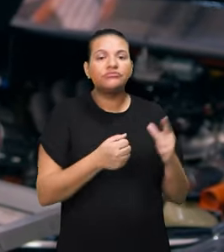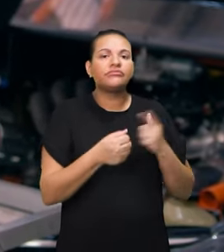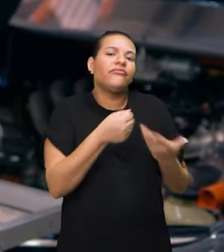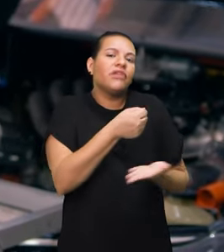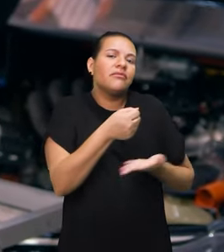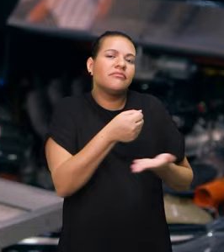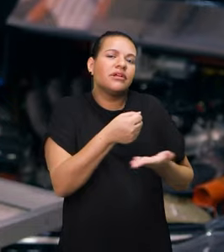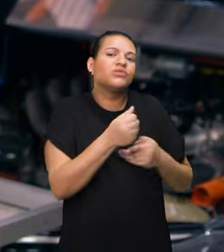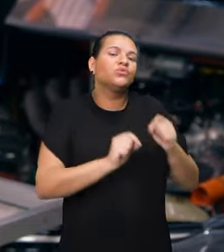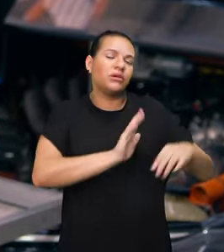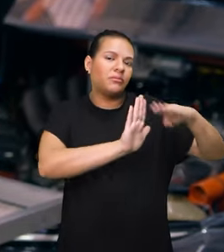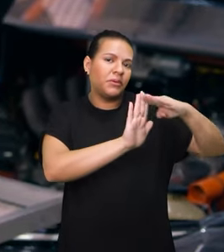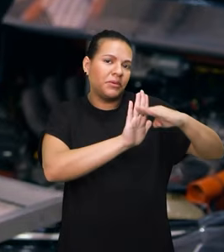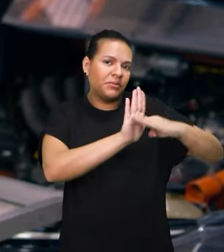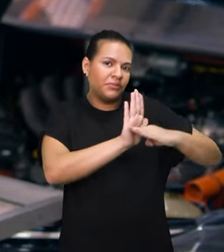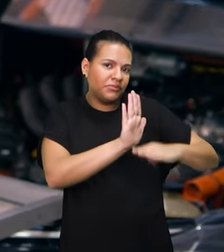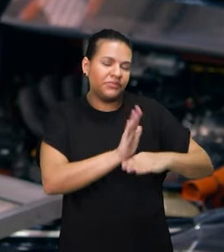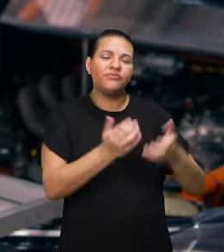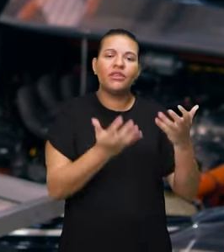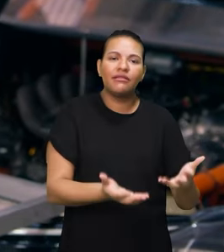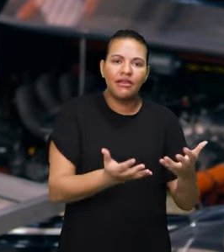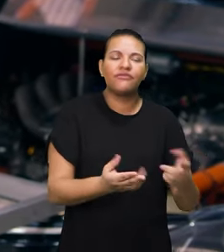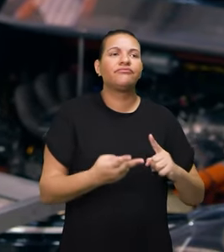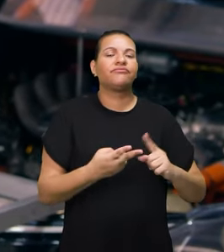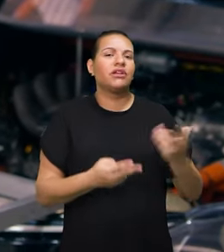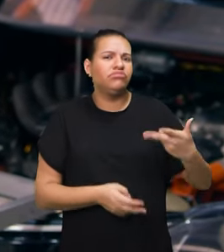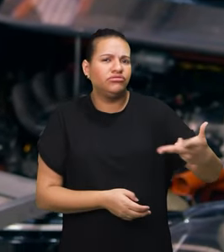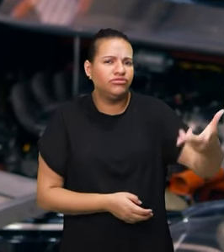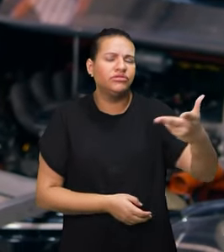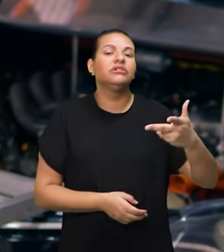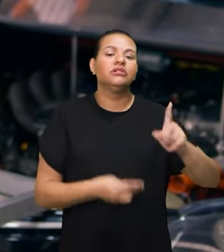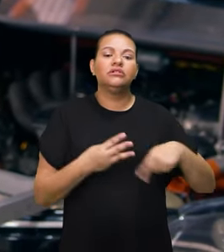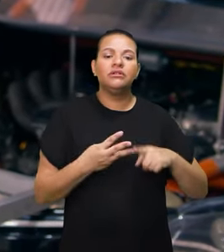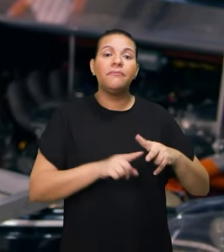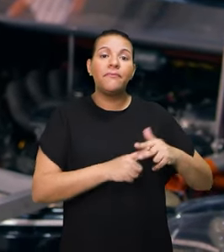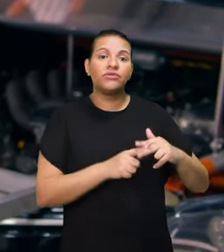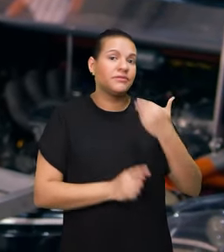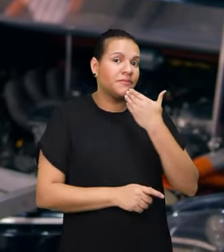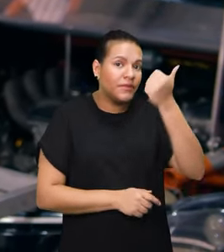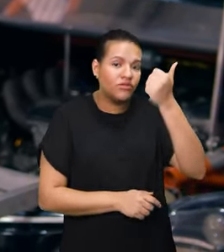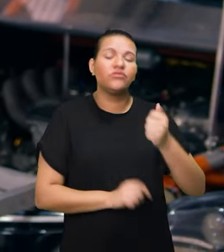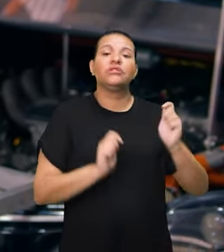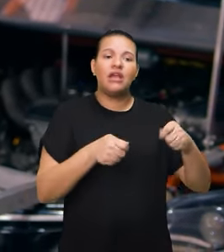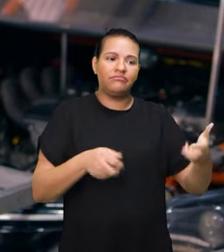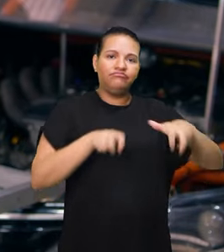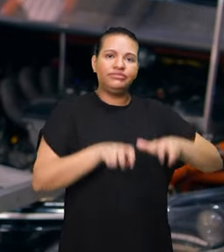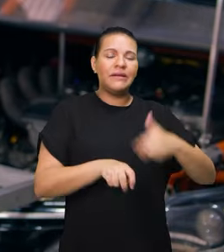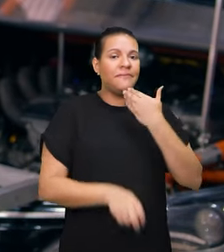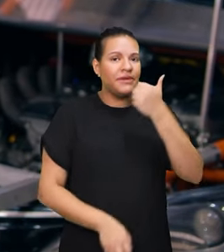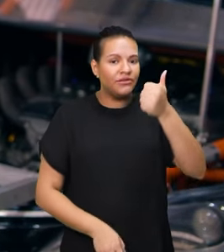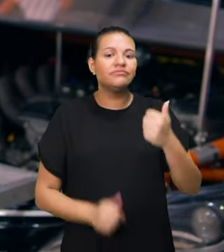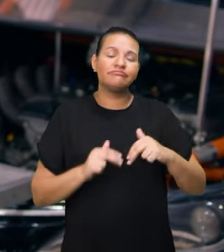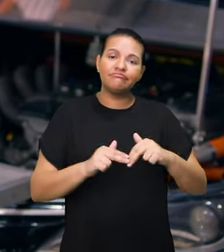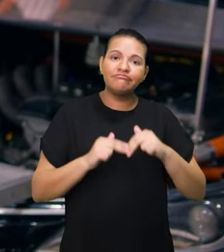premissas Bas Fábio birolini Engenheiro audace Tech mais rápido de melhor manutenção Fábio é branco tem cabelos castanhos e